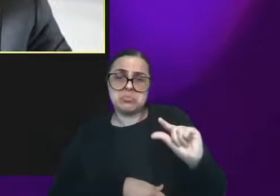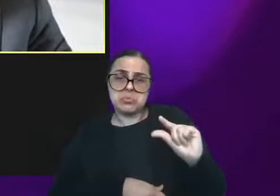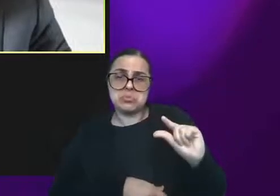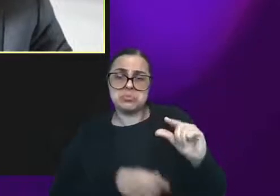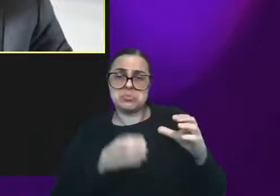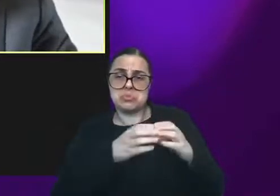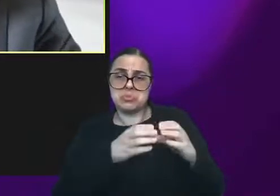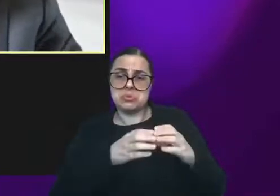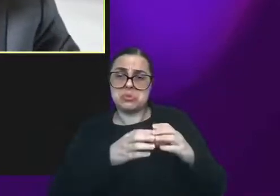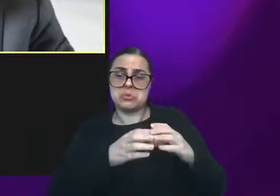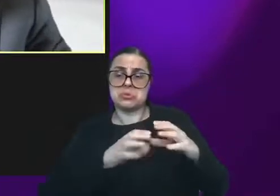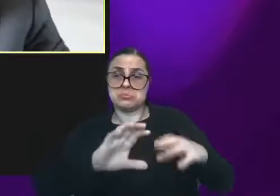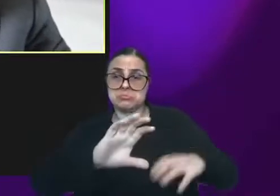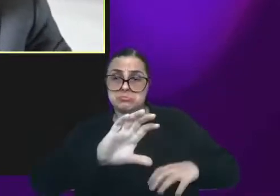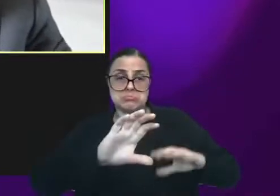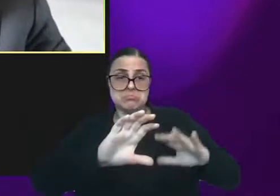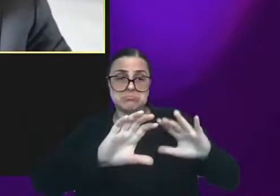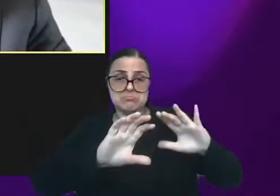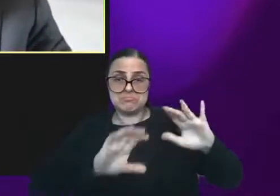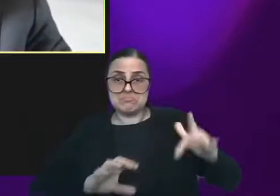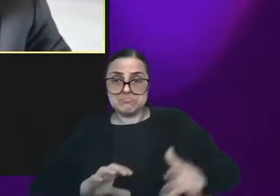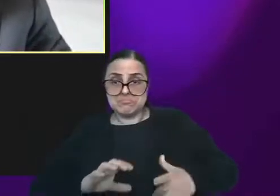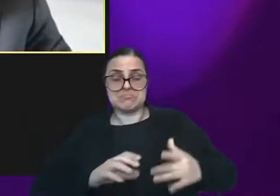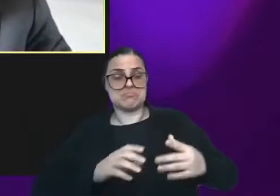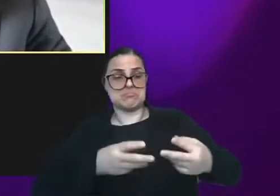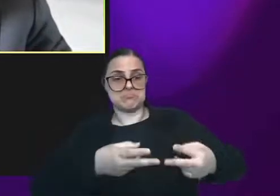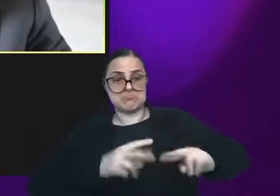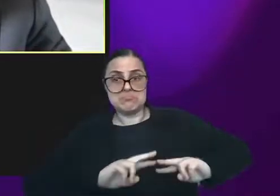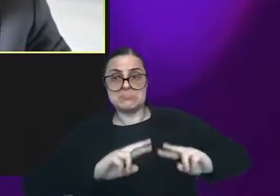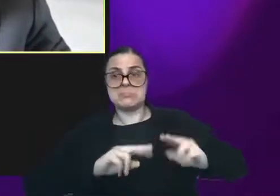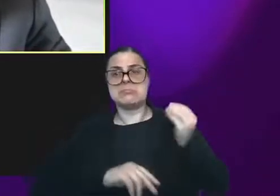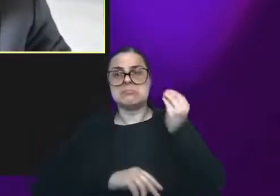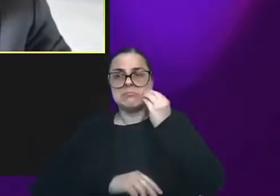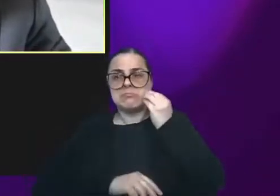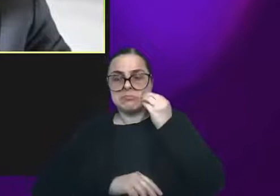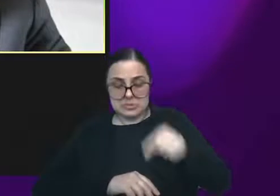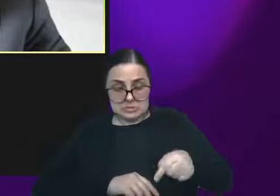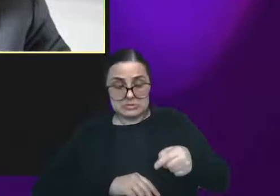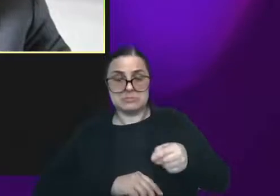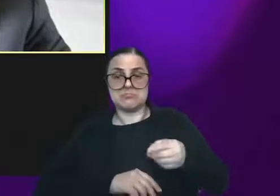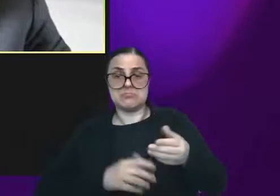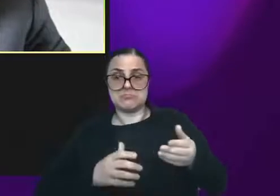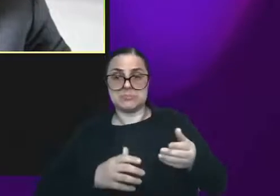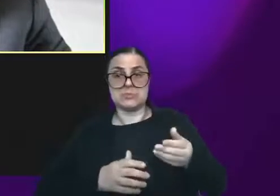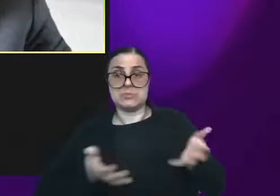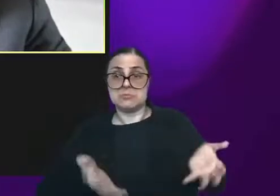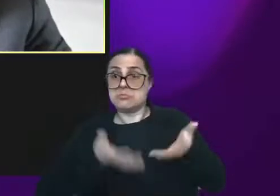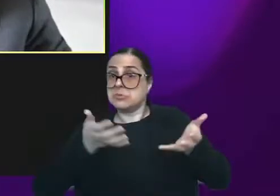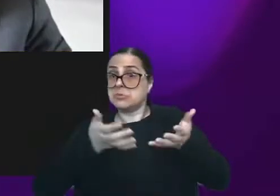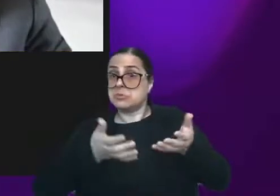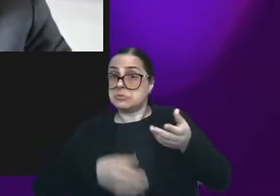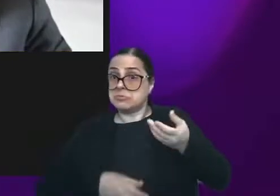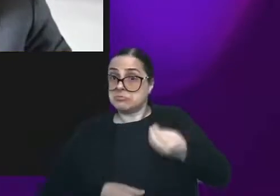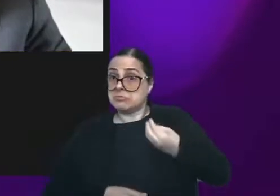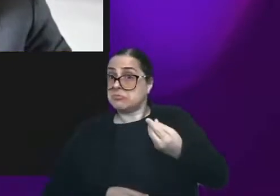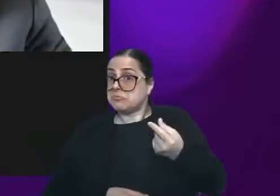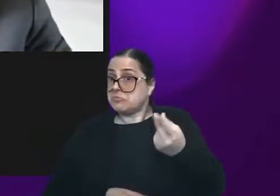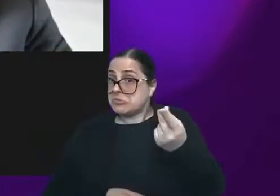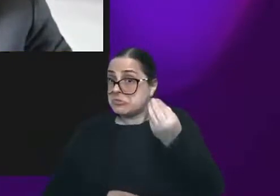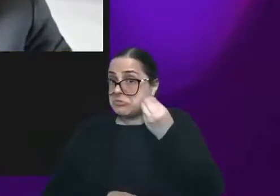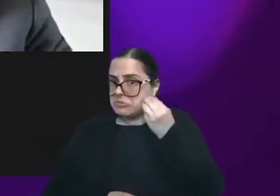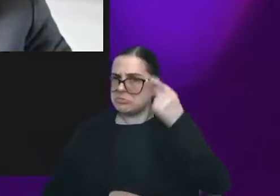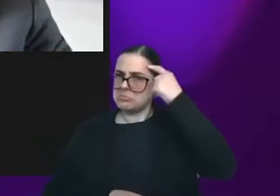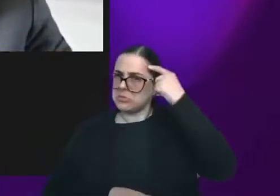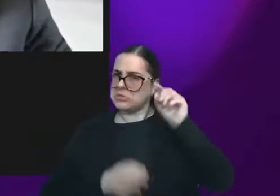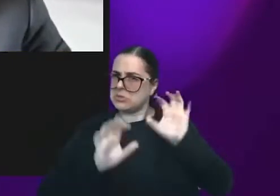você tenta maximizar a sua sobrevida do enxerto. Vocês pensam assim ou não? Nosotros sí pensamos así,